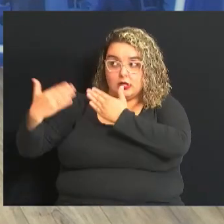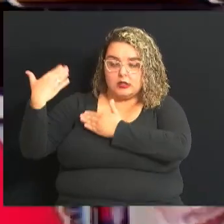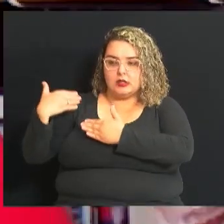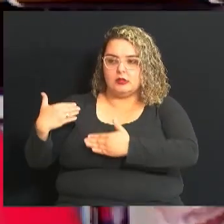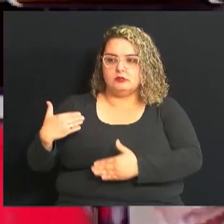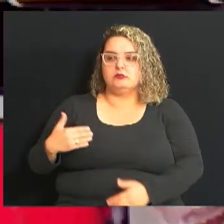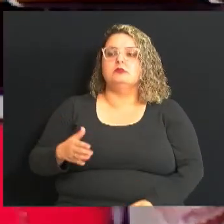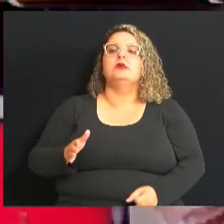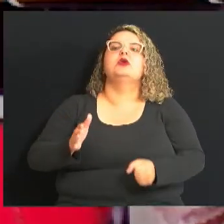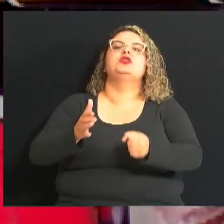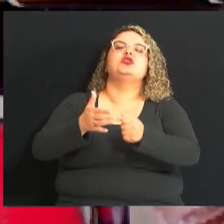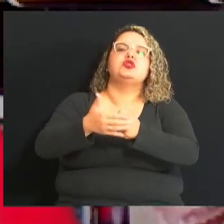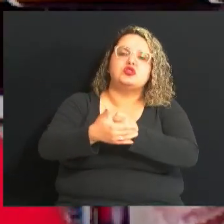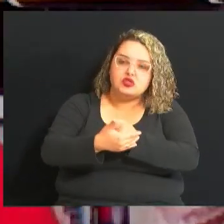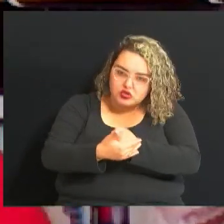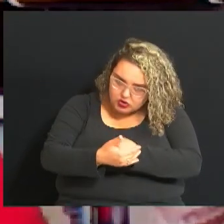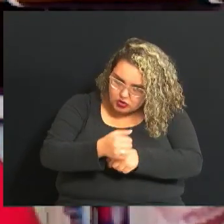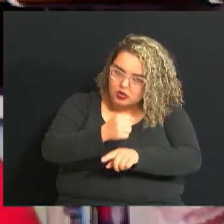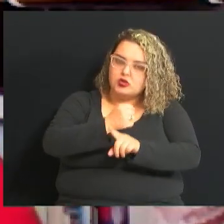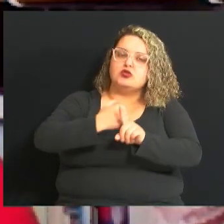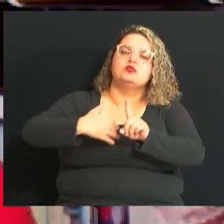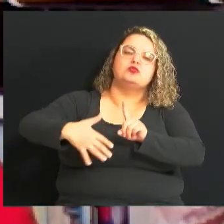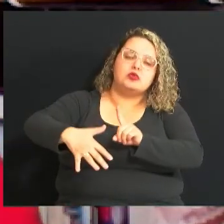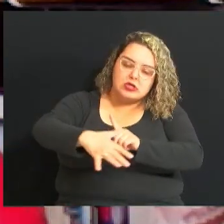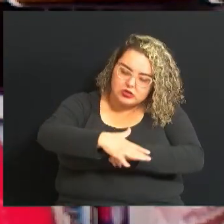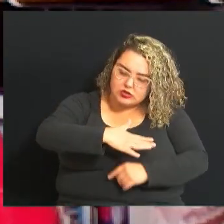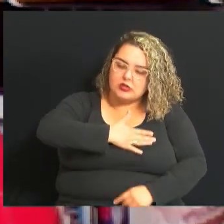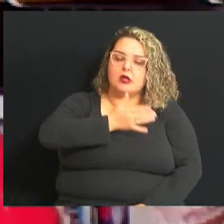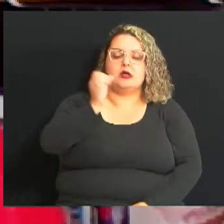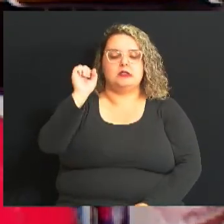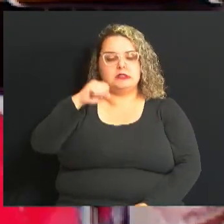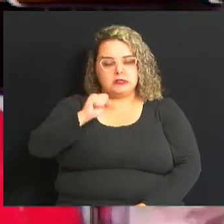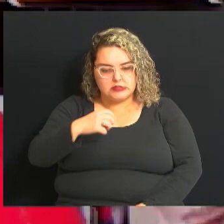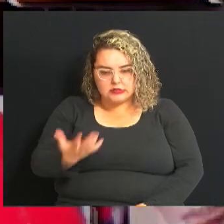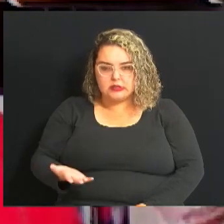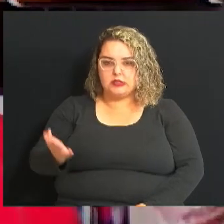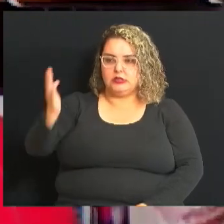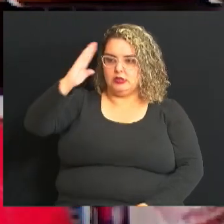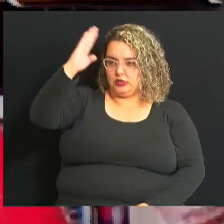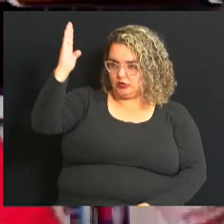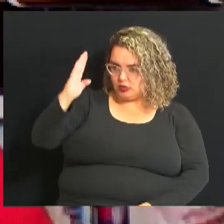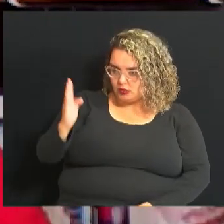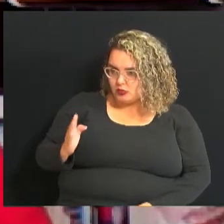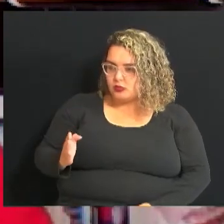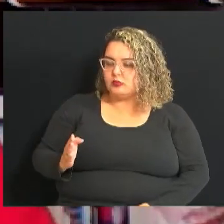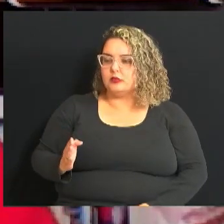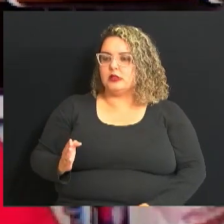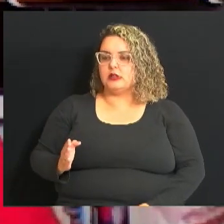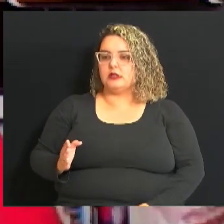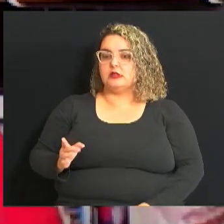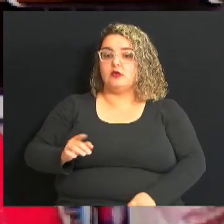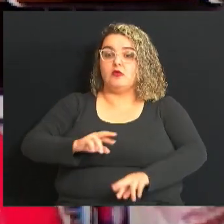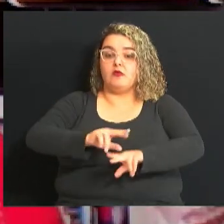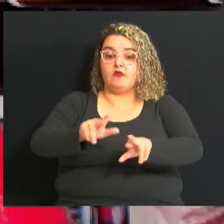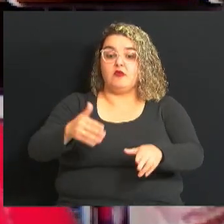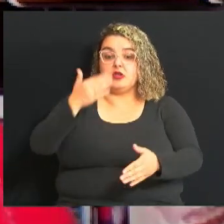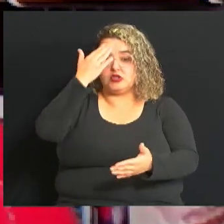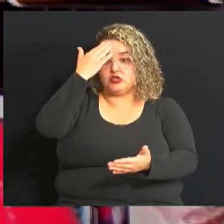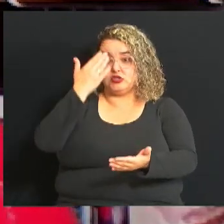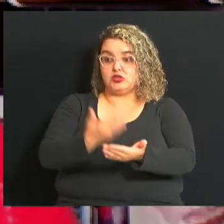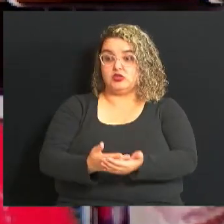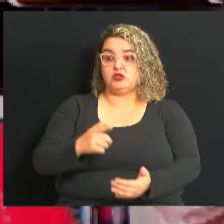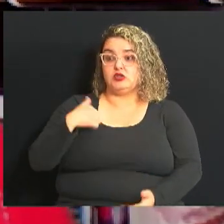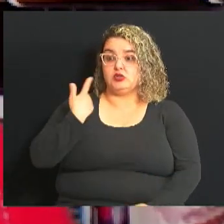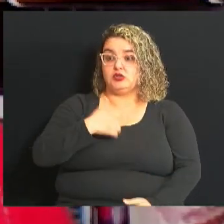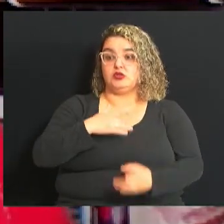Esconde uma sociedade preconceituosa, né? No Brasil ainda, muitos acreditam que nós somos uma